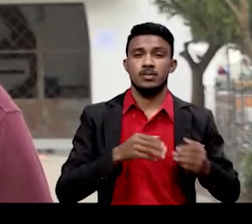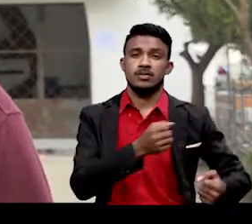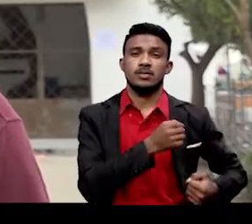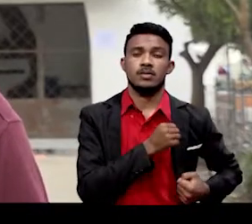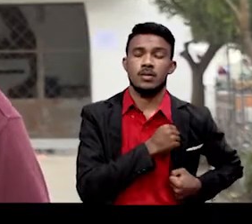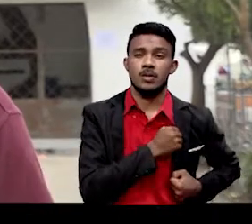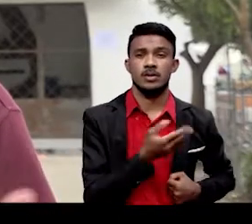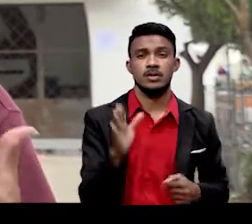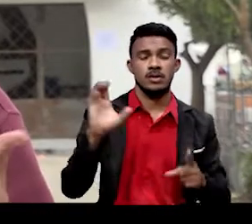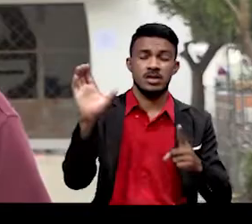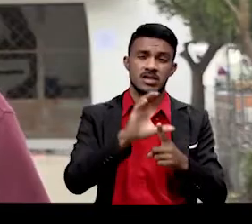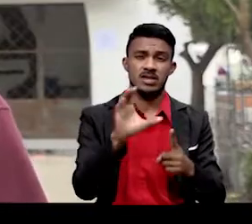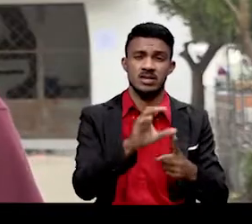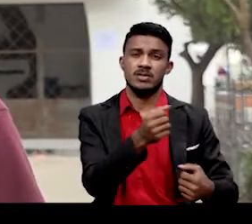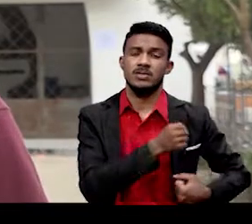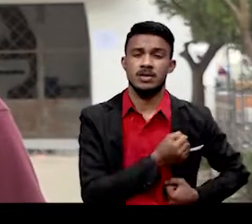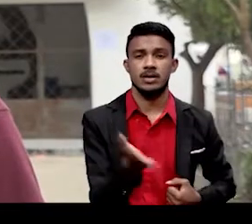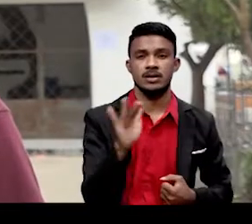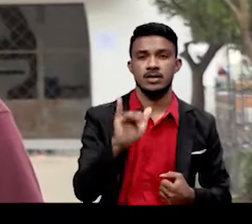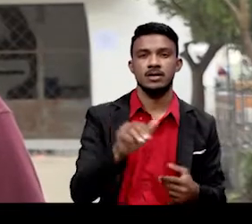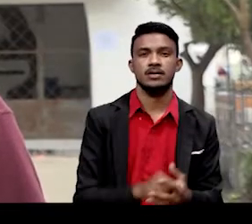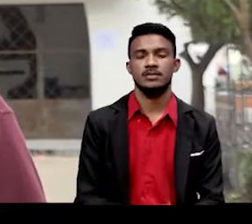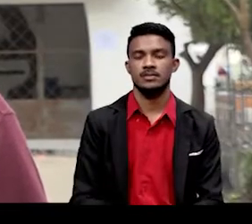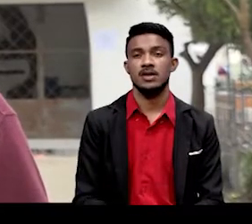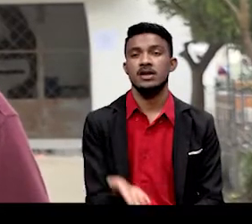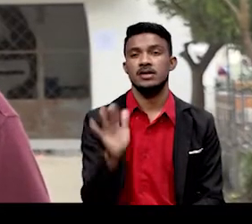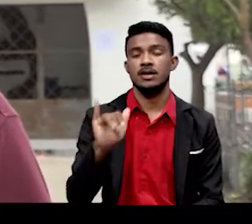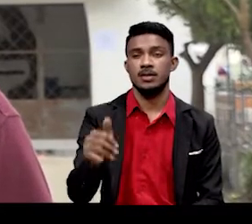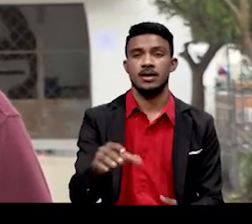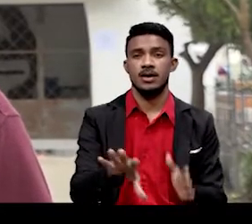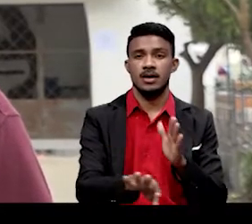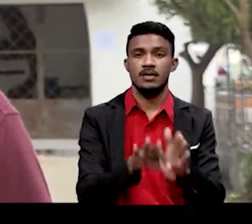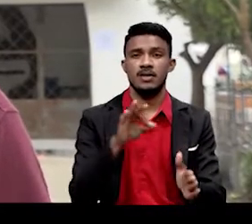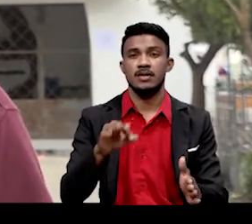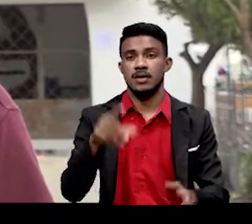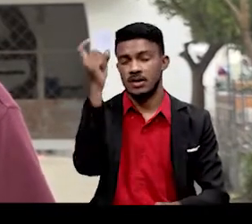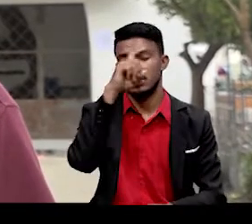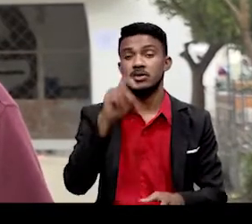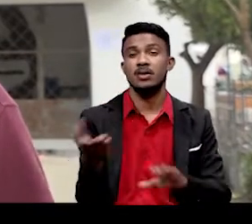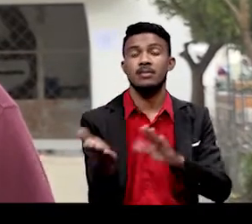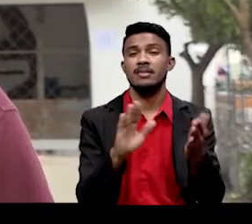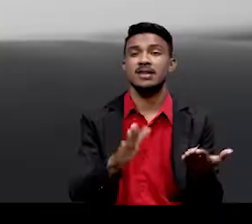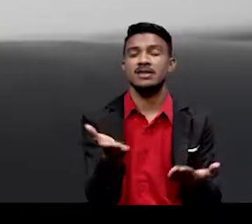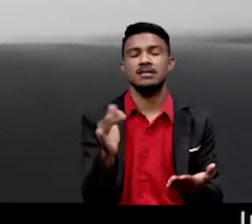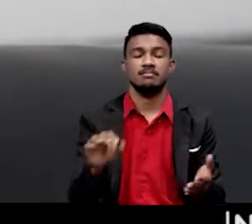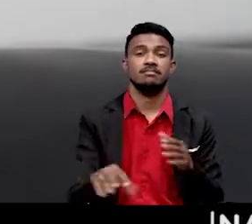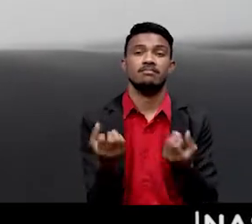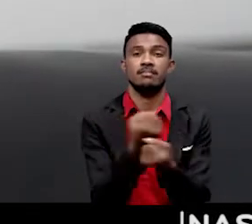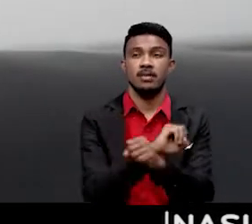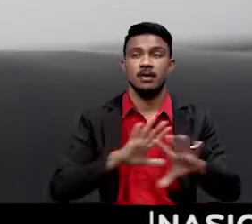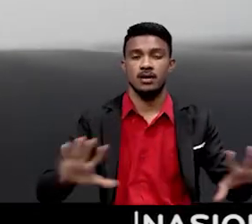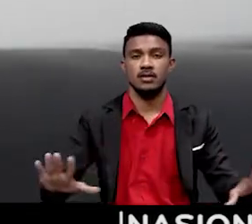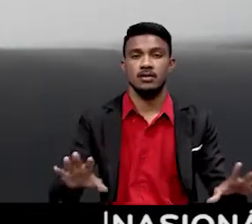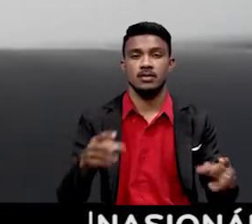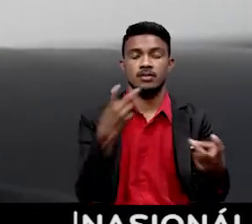ex sargento, se era gás, ex militar, se era nem pelo dia não é. Sirene pe makatu asona ne, sir mate ho tena ta boten belakon la yona ne. Materes